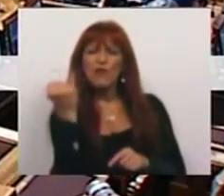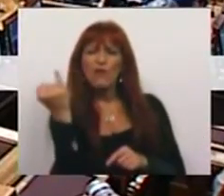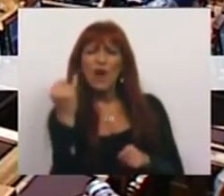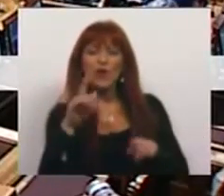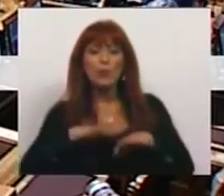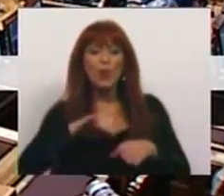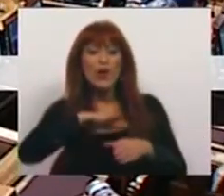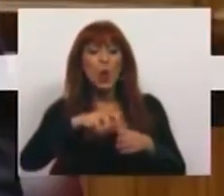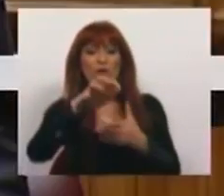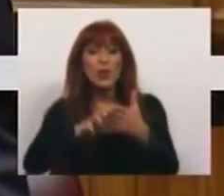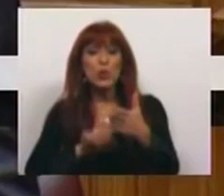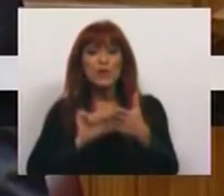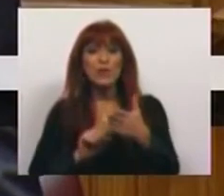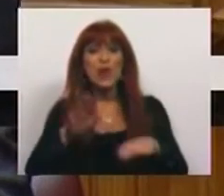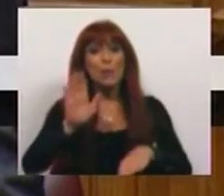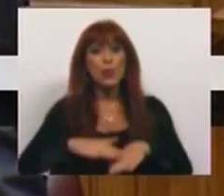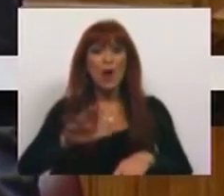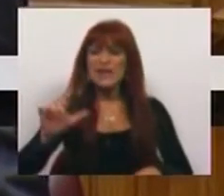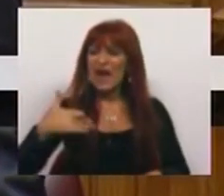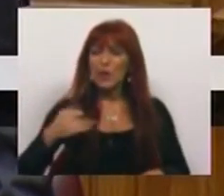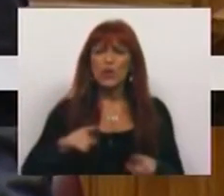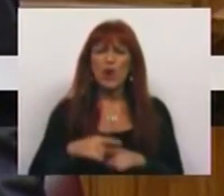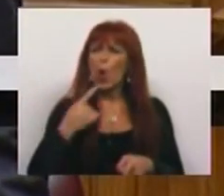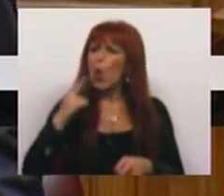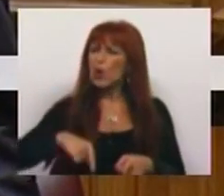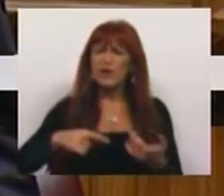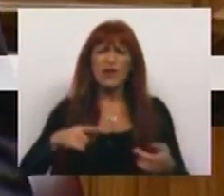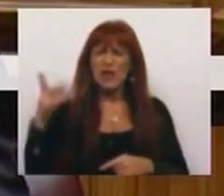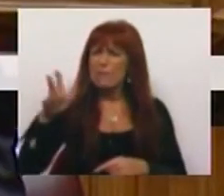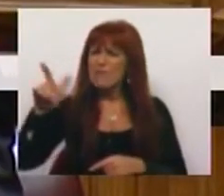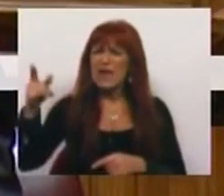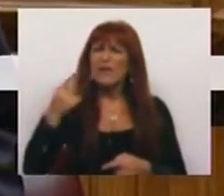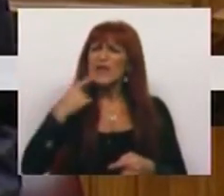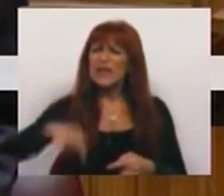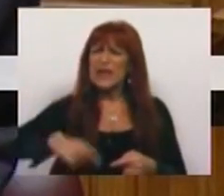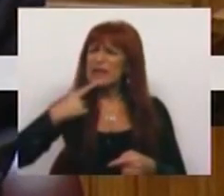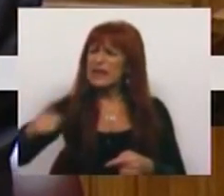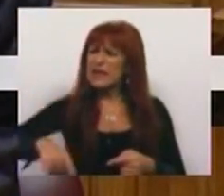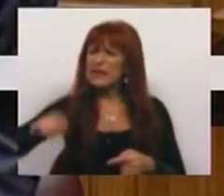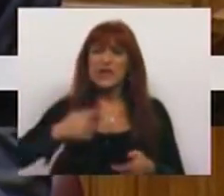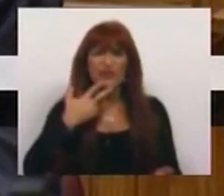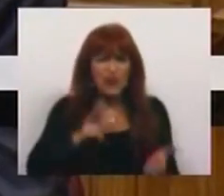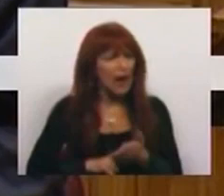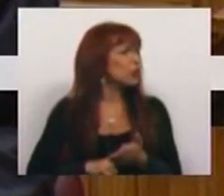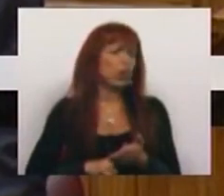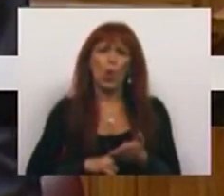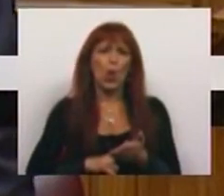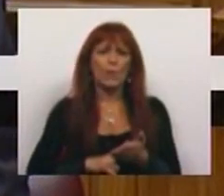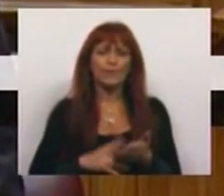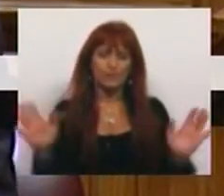falsidades sobre o seu conteúdo. E o facto do CDS repetir uma mentira mil vezes não a torna verdade.